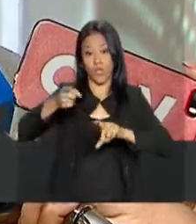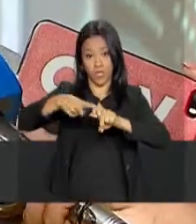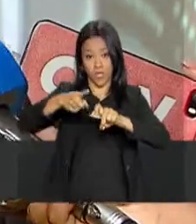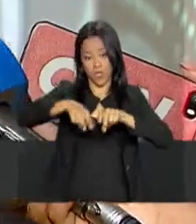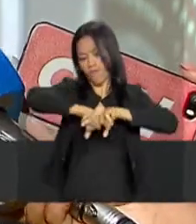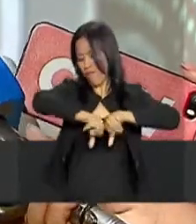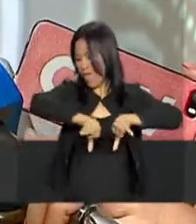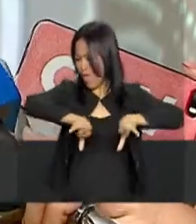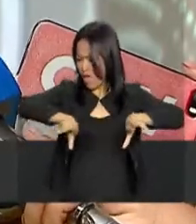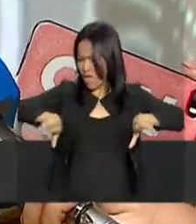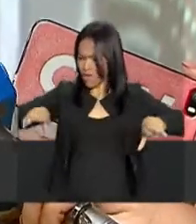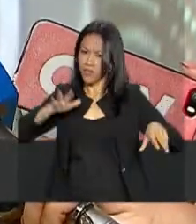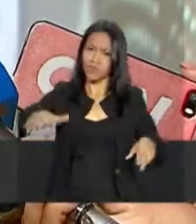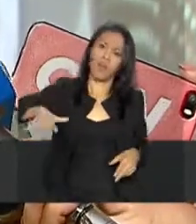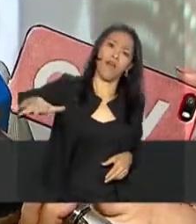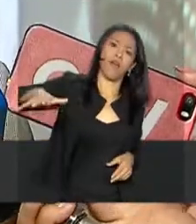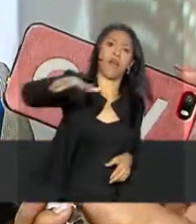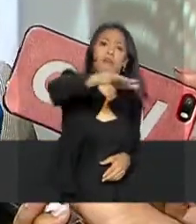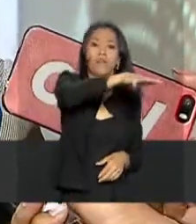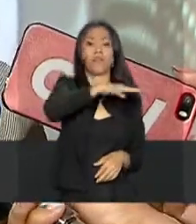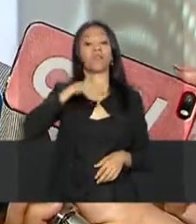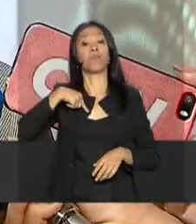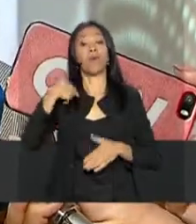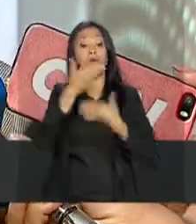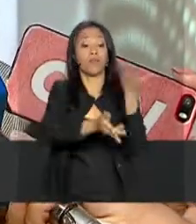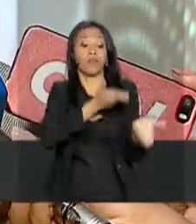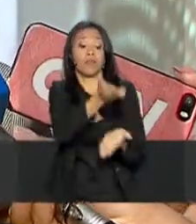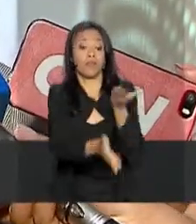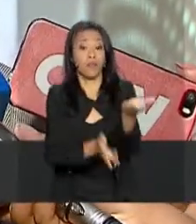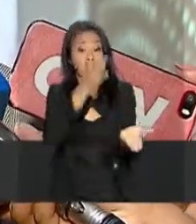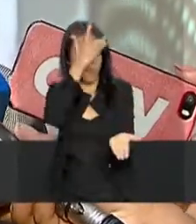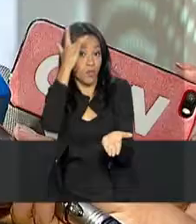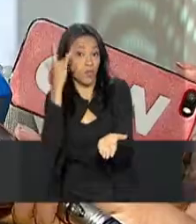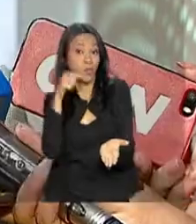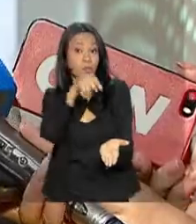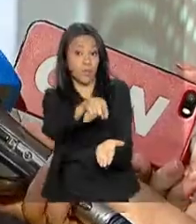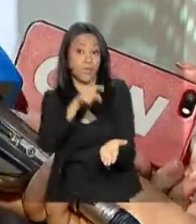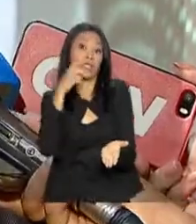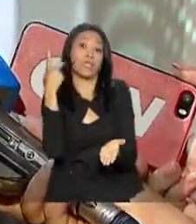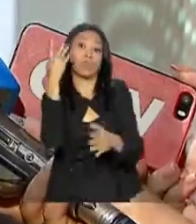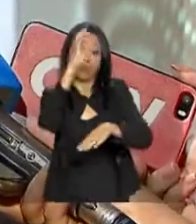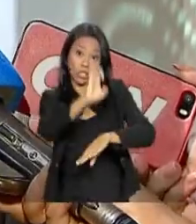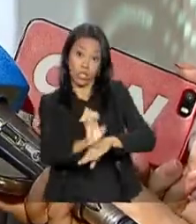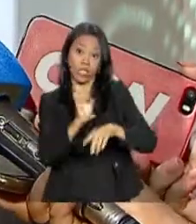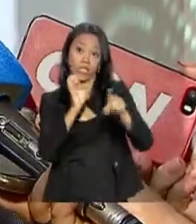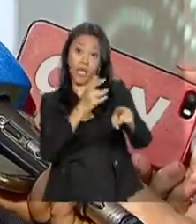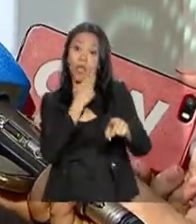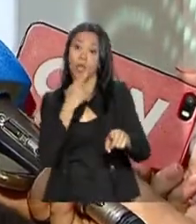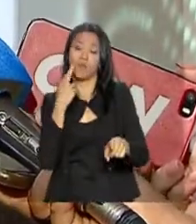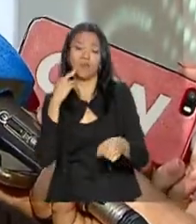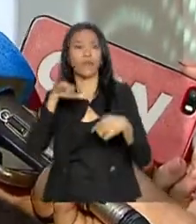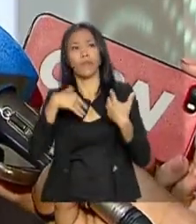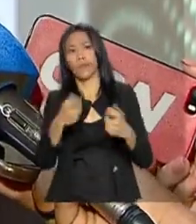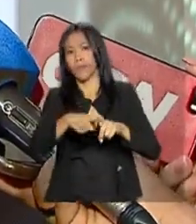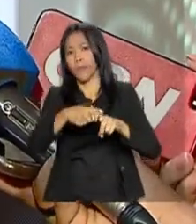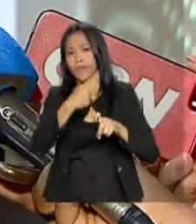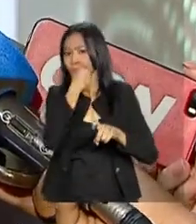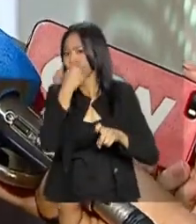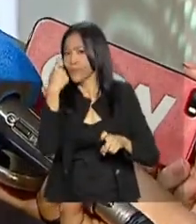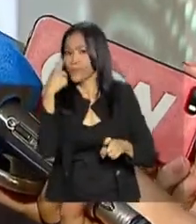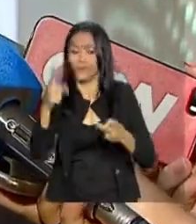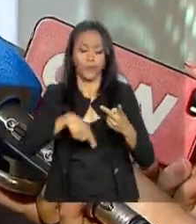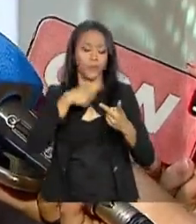a pessoas que estão nos abrigos é desde oftalmologia odontologia a